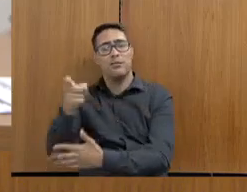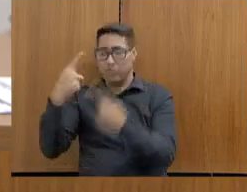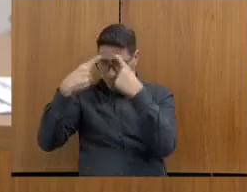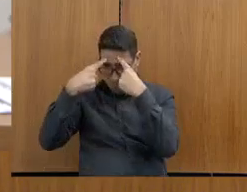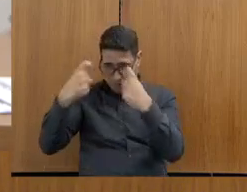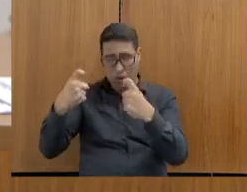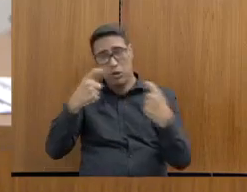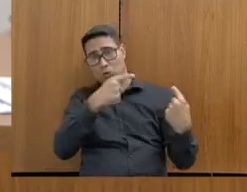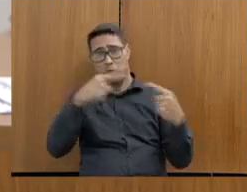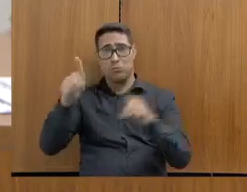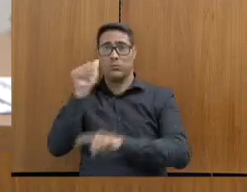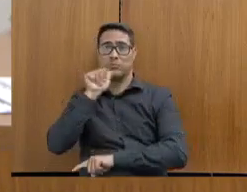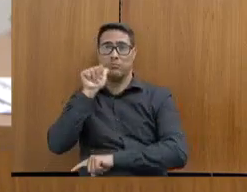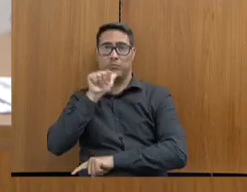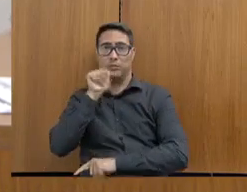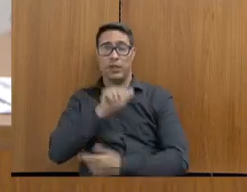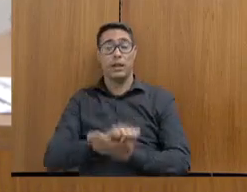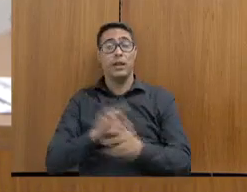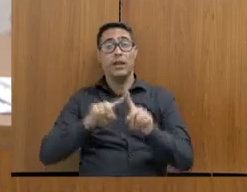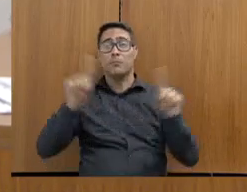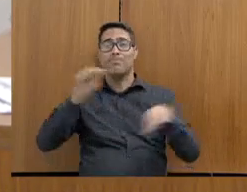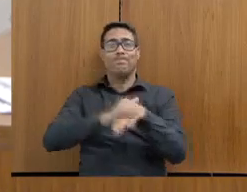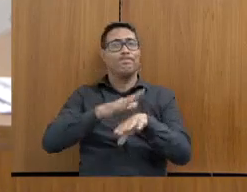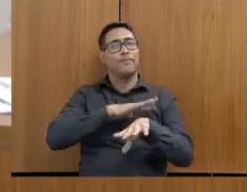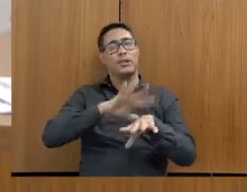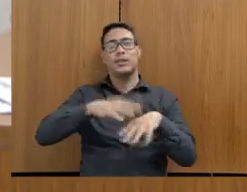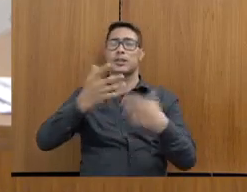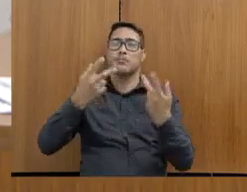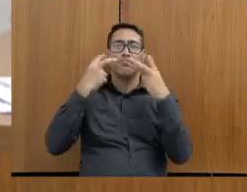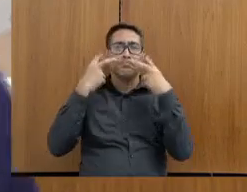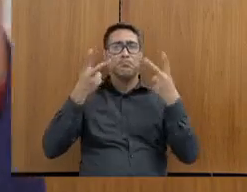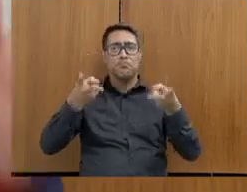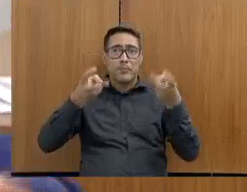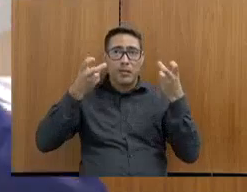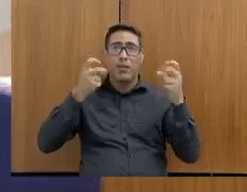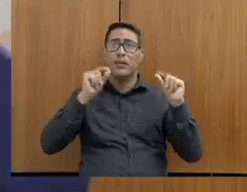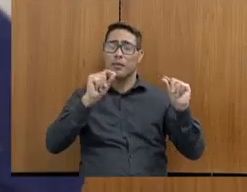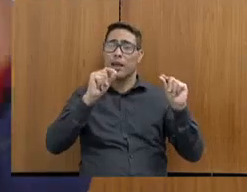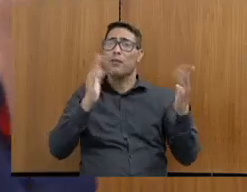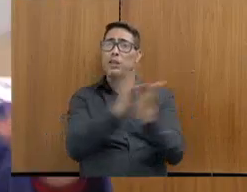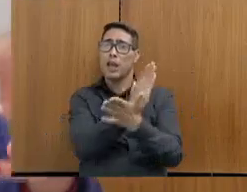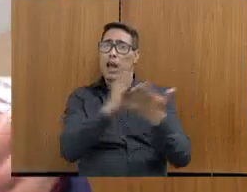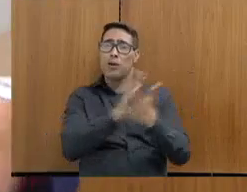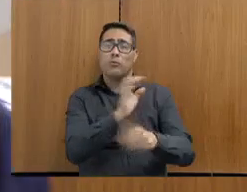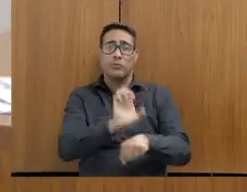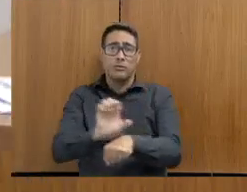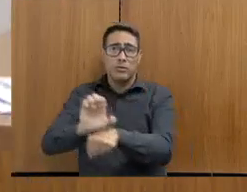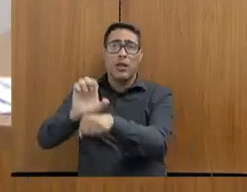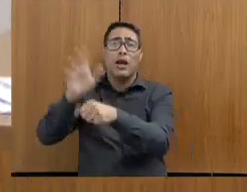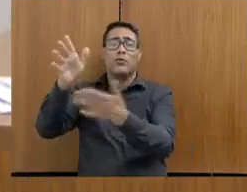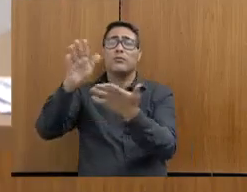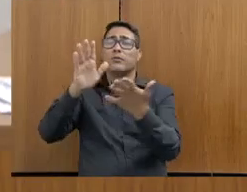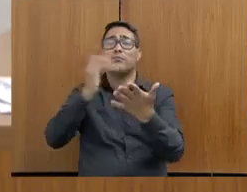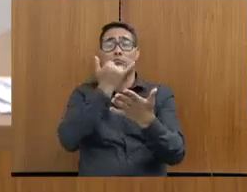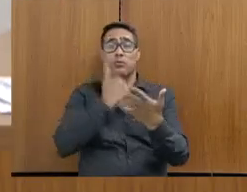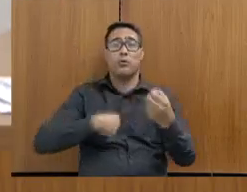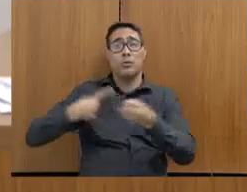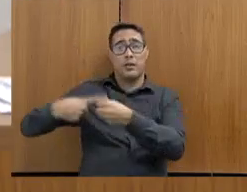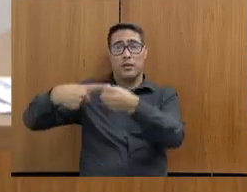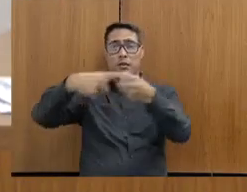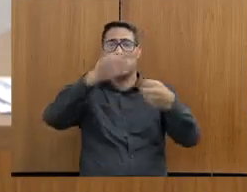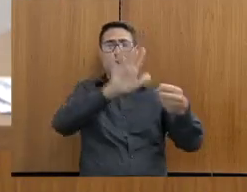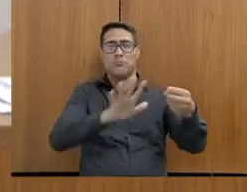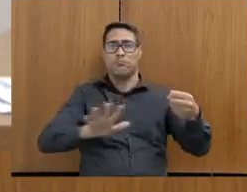contra mulher e quando a gente percebe que alguns municípios do norte de Minas do Jequitinhonha a gente não tem qualquer tipo de